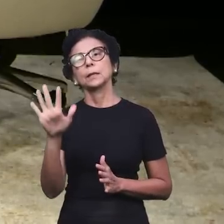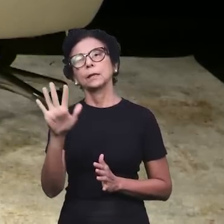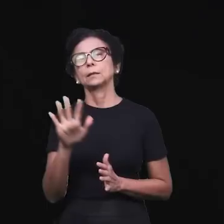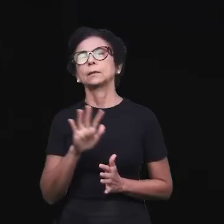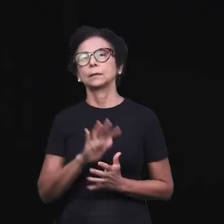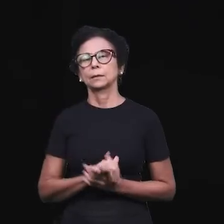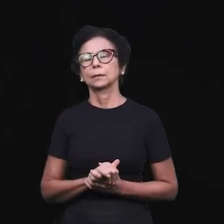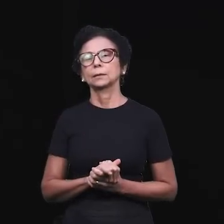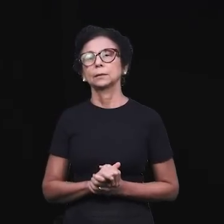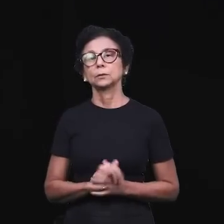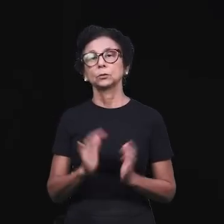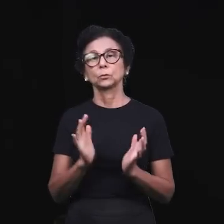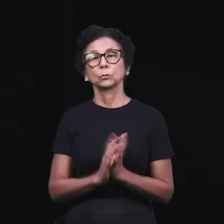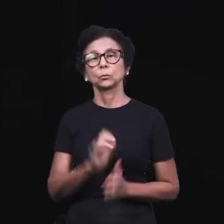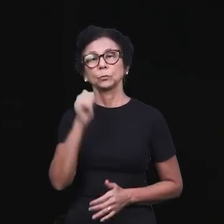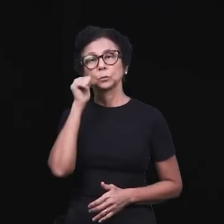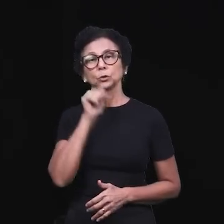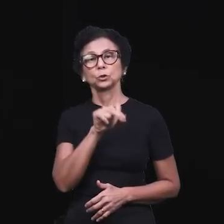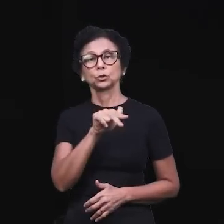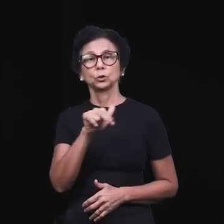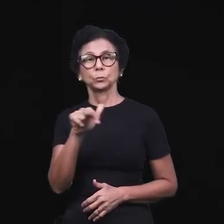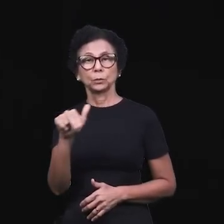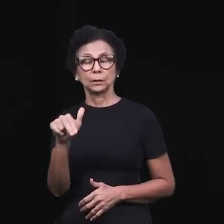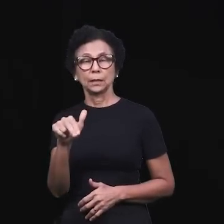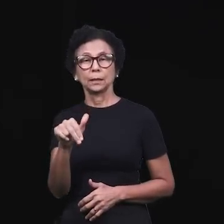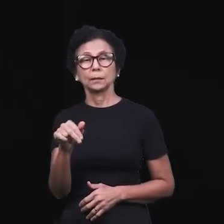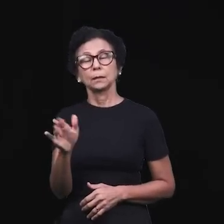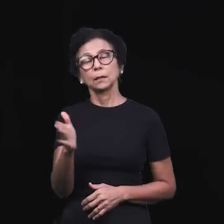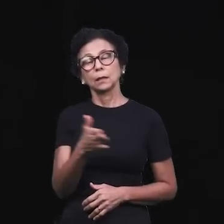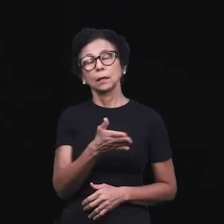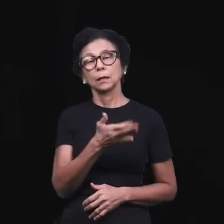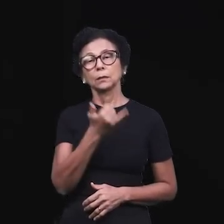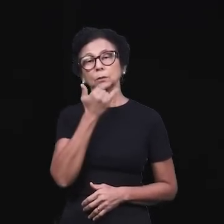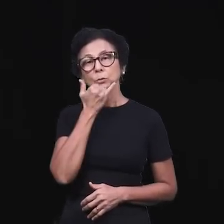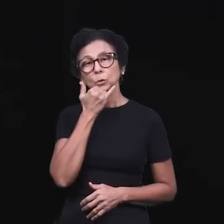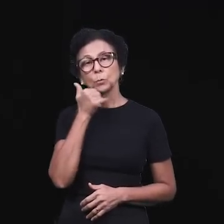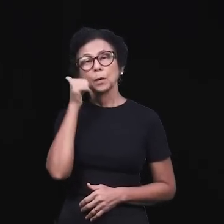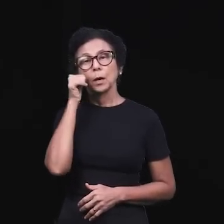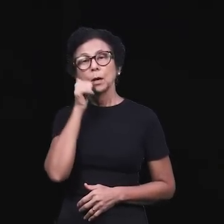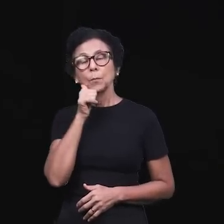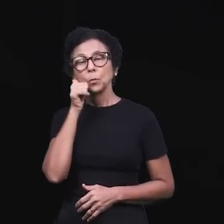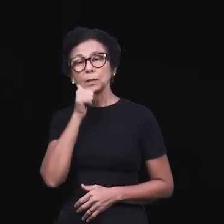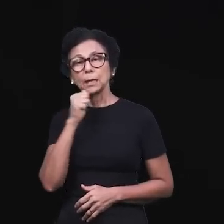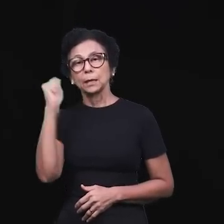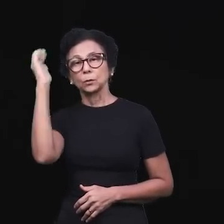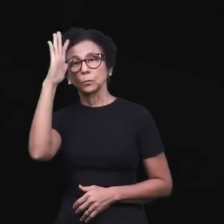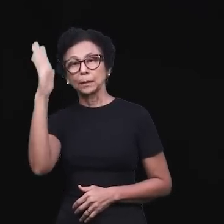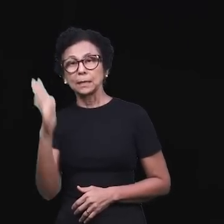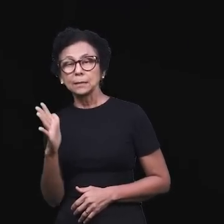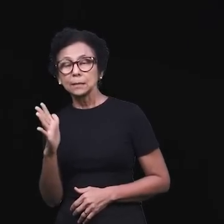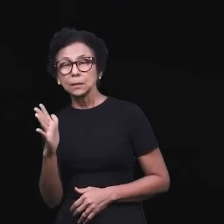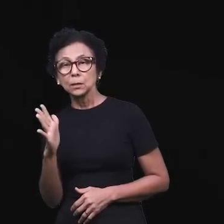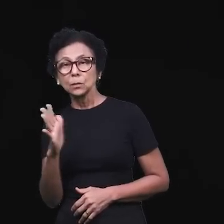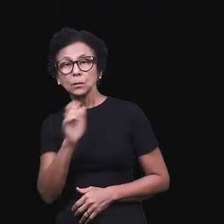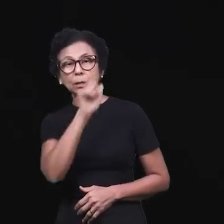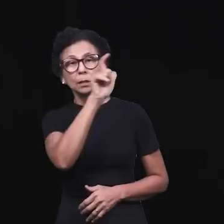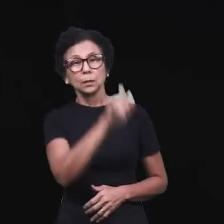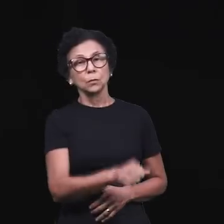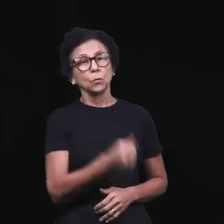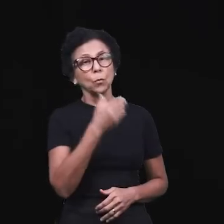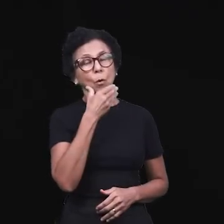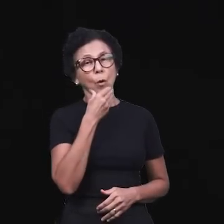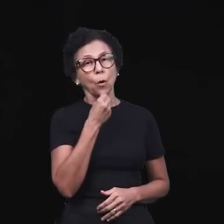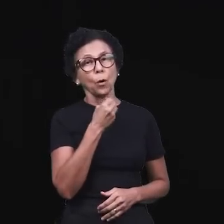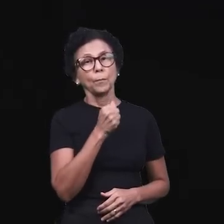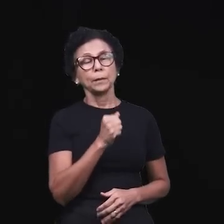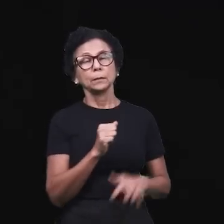irmãs americanas, brasileiras, que haviam se casado com americanos e que estavam naquela região ali. Então